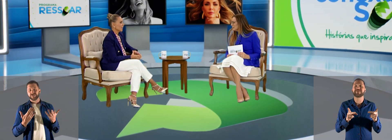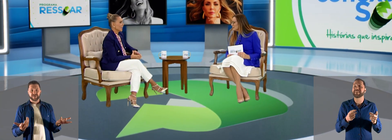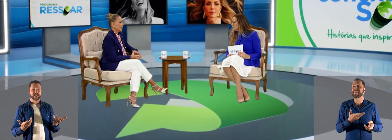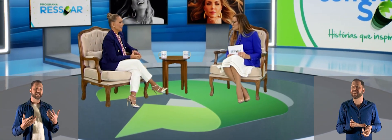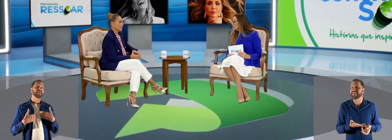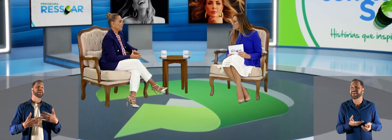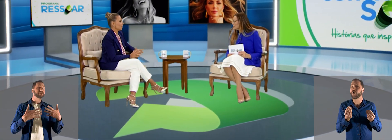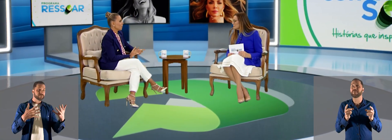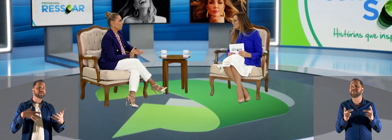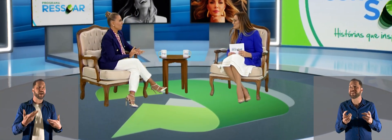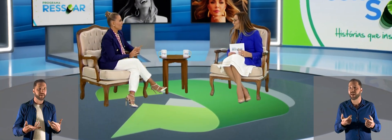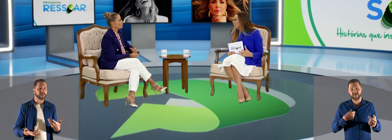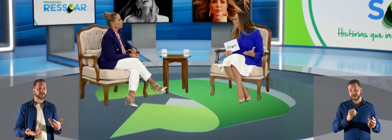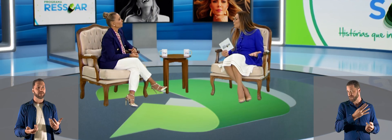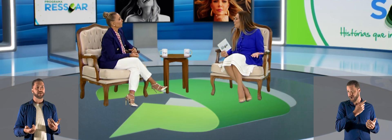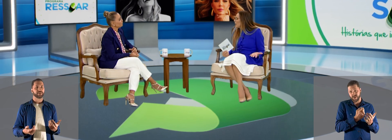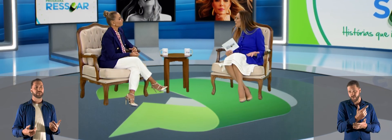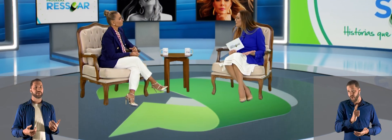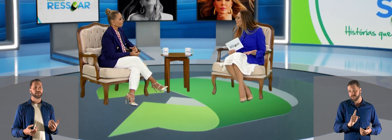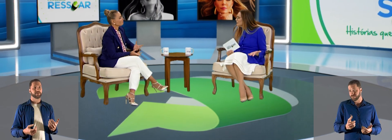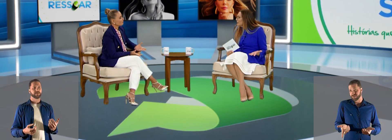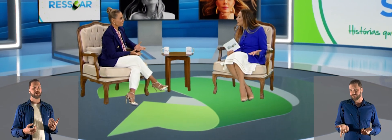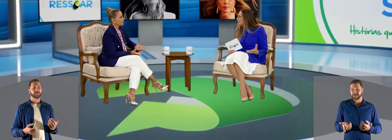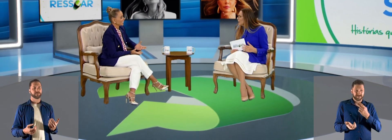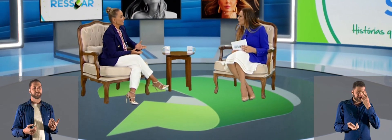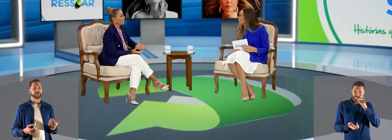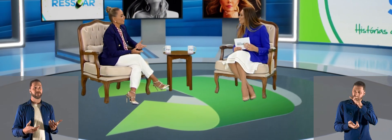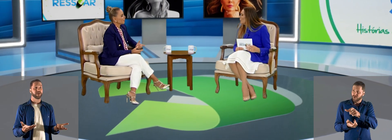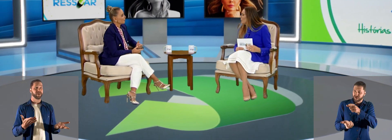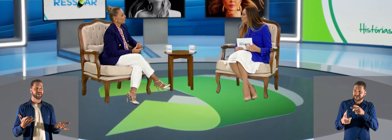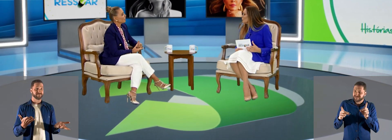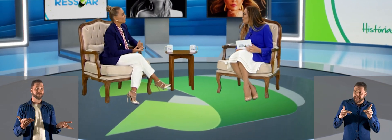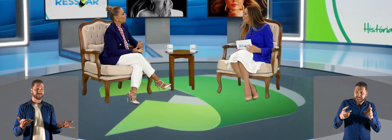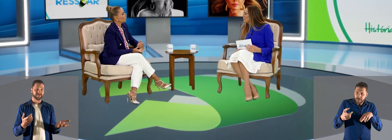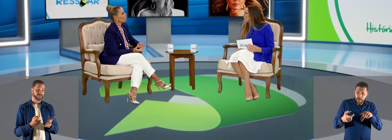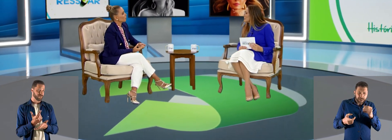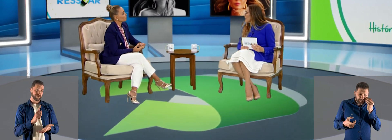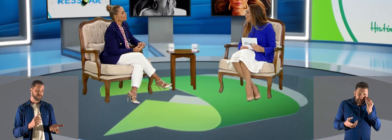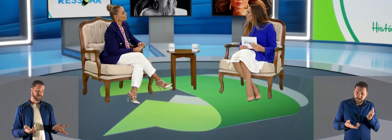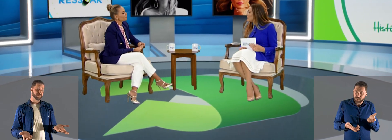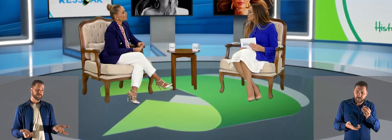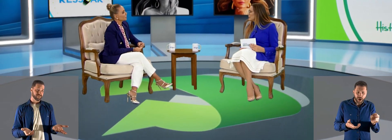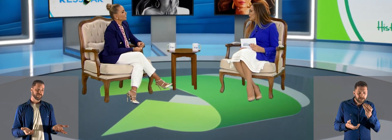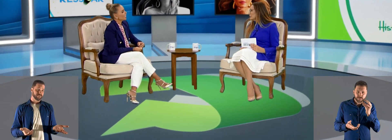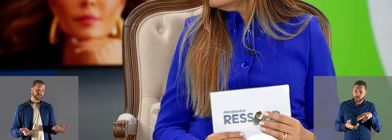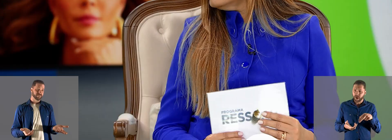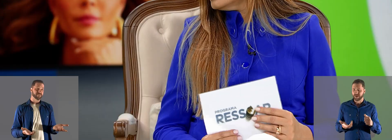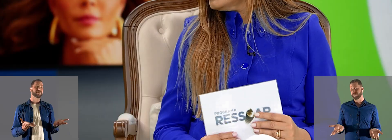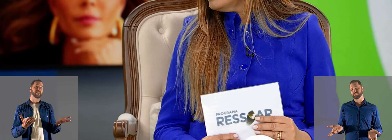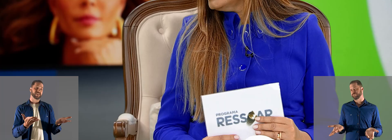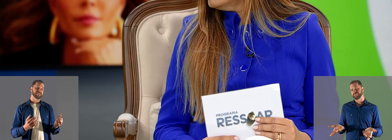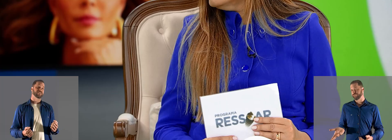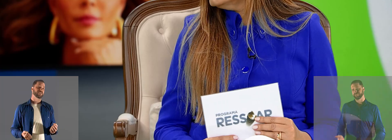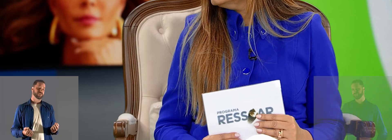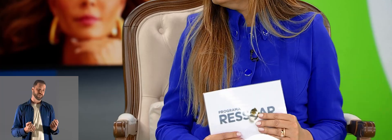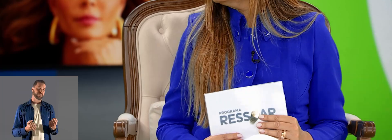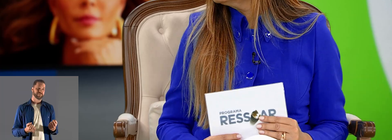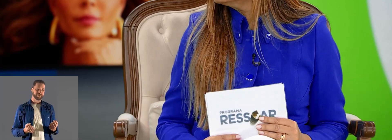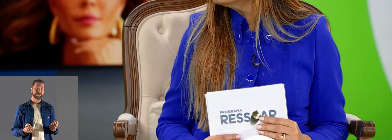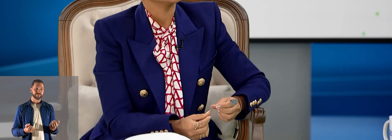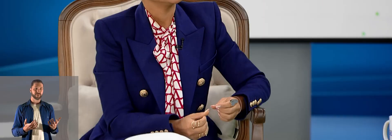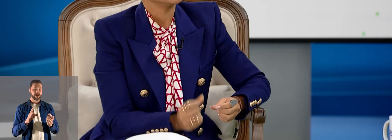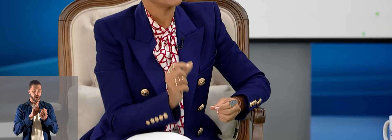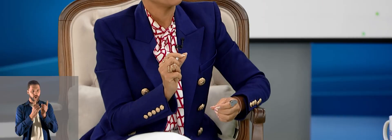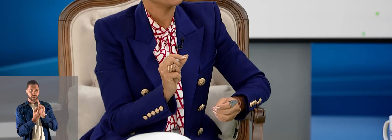várias vezes e o inverso também é que ela vai vender né eu vou embora Porque se ela mesma tá ali Nunca experimentou né